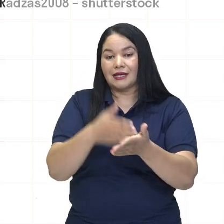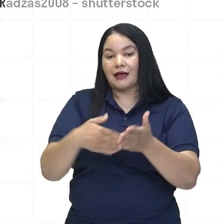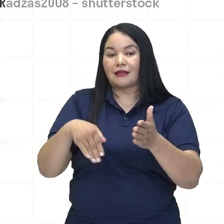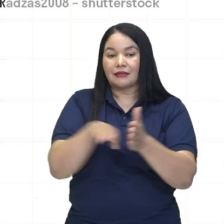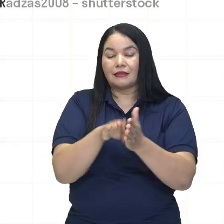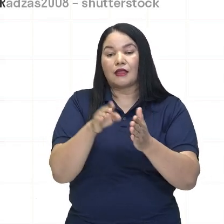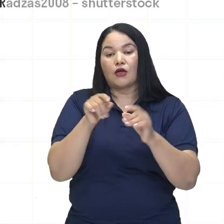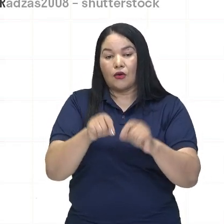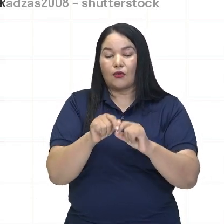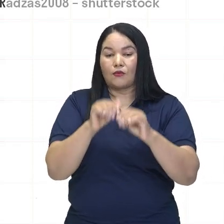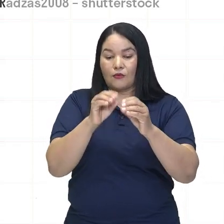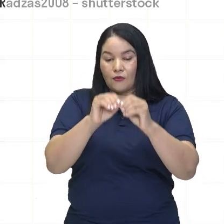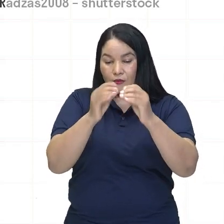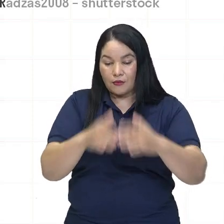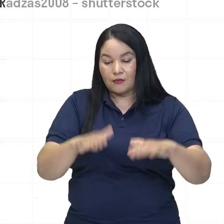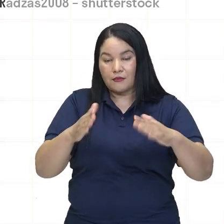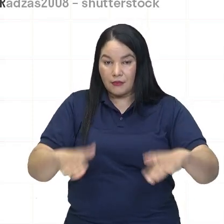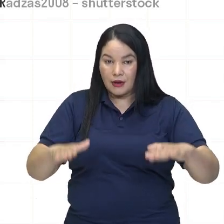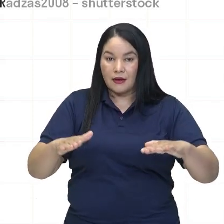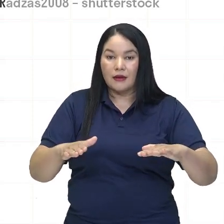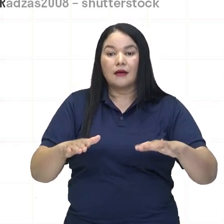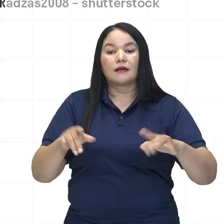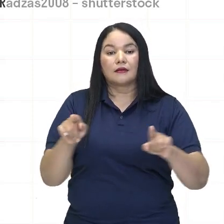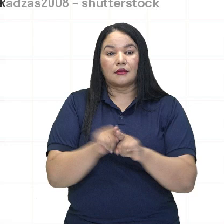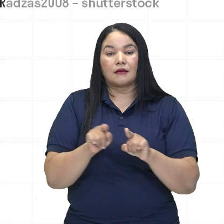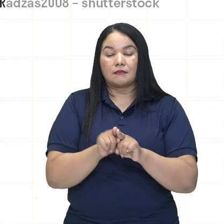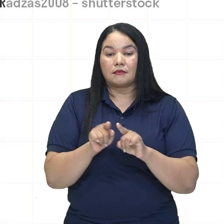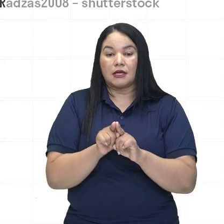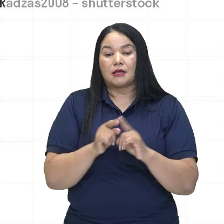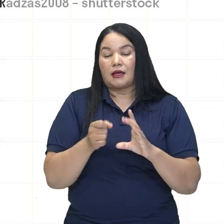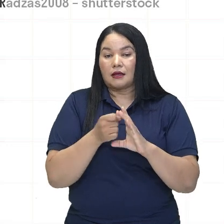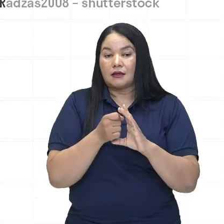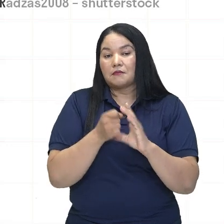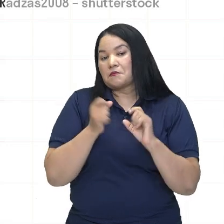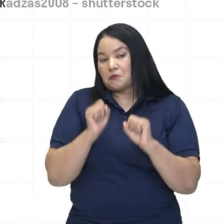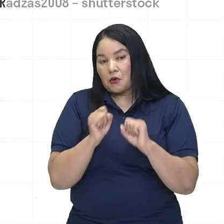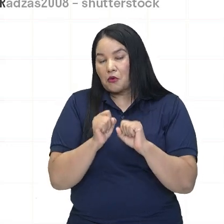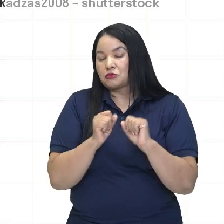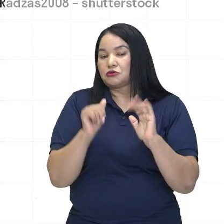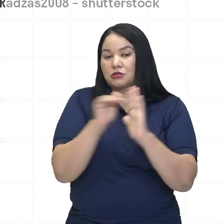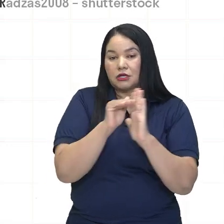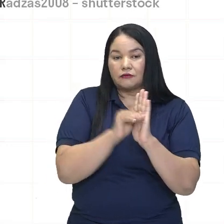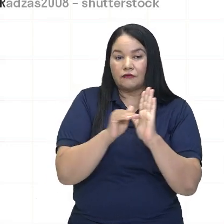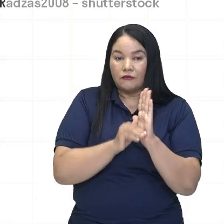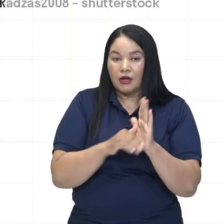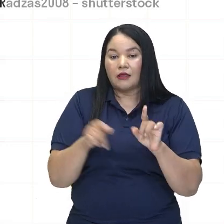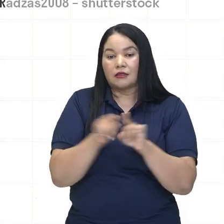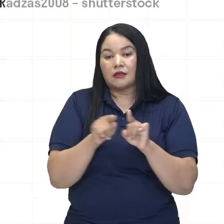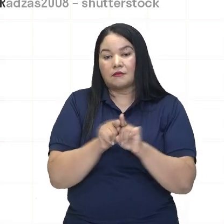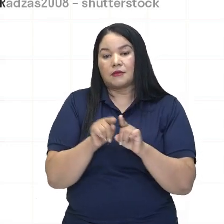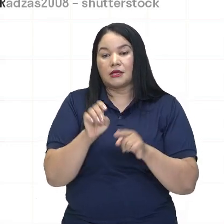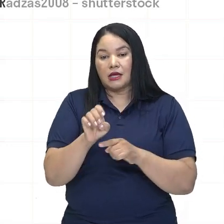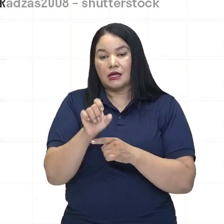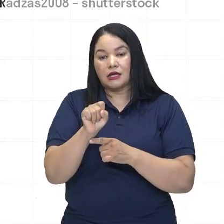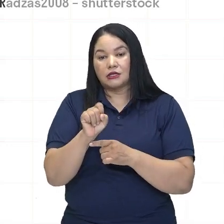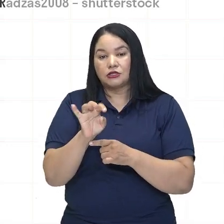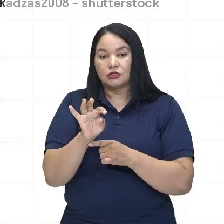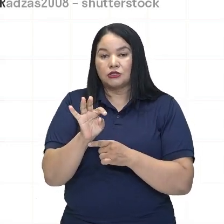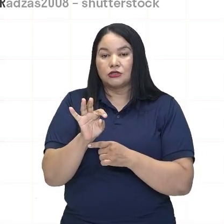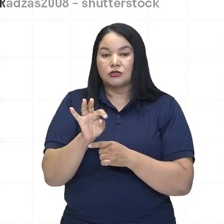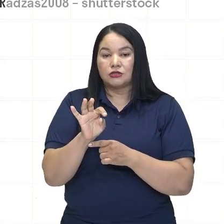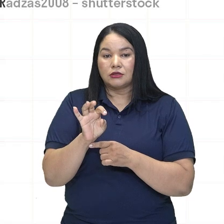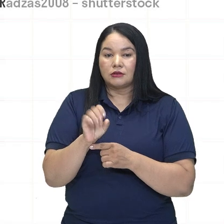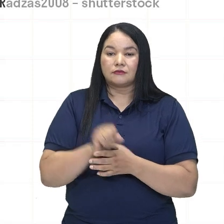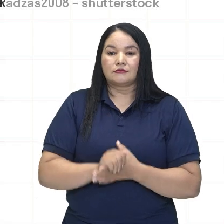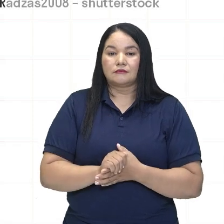né? Então nós vimos ali que elas são classificadas também como exorreica, né? Na parte